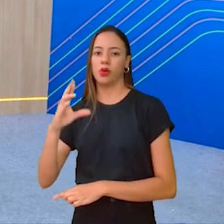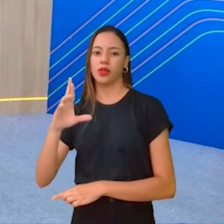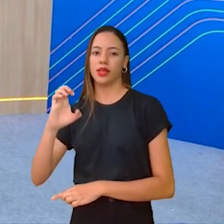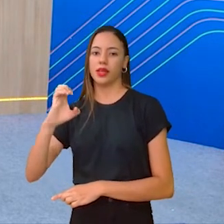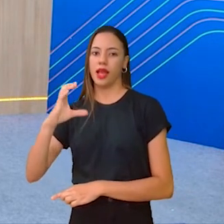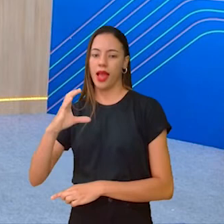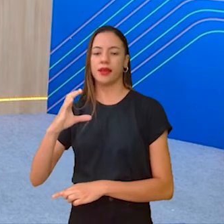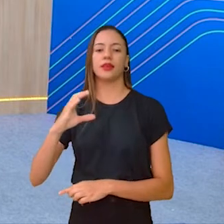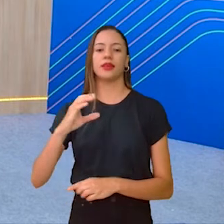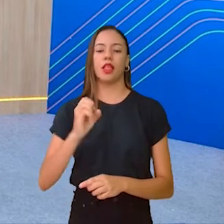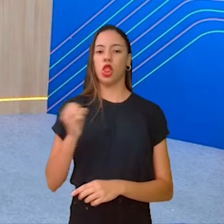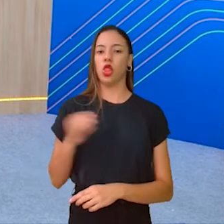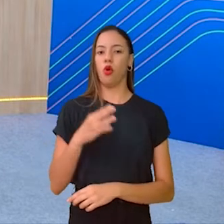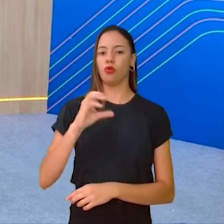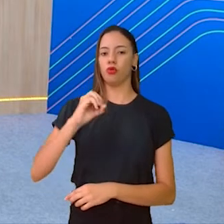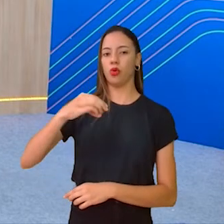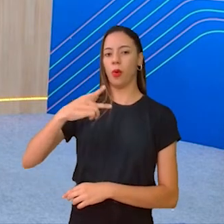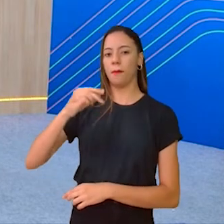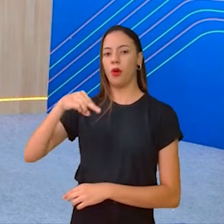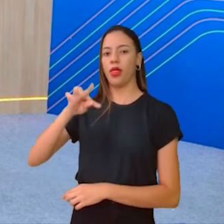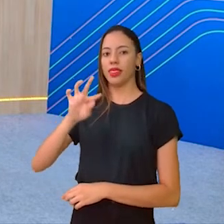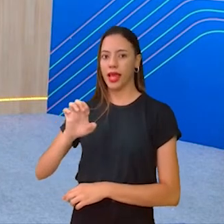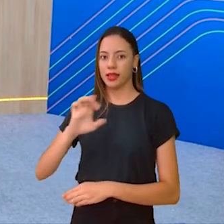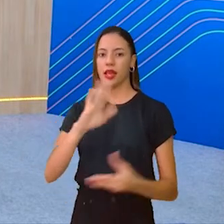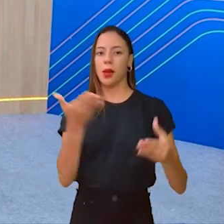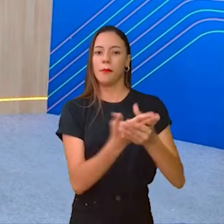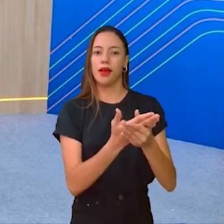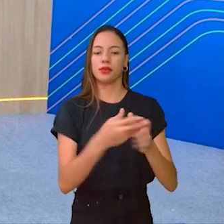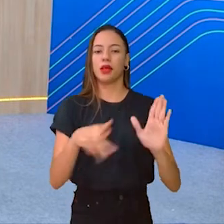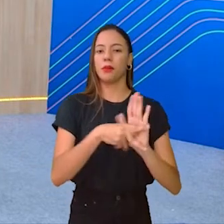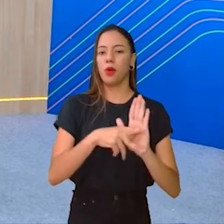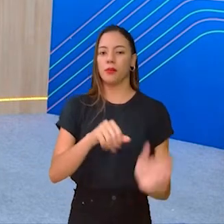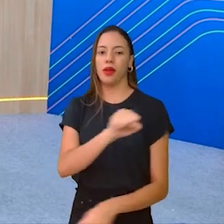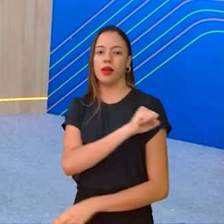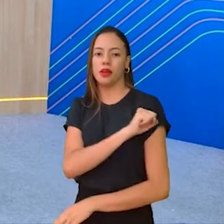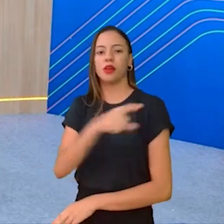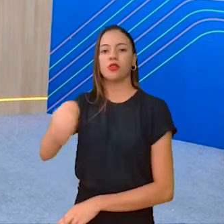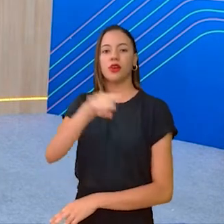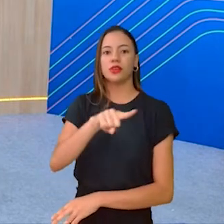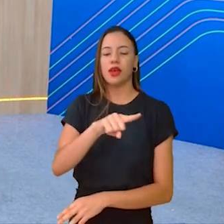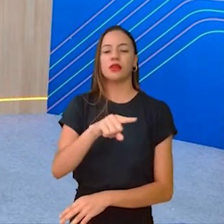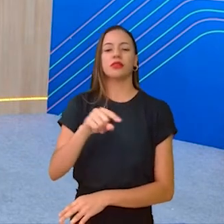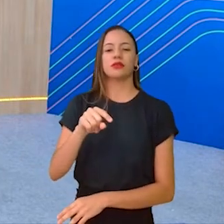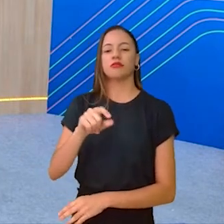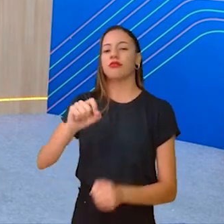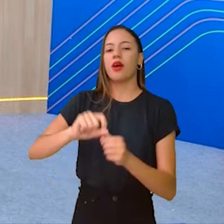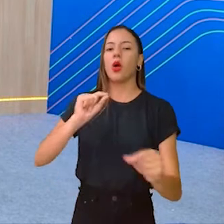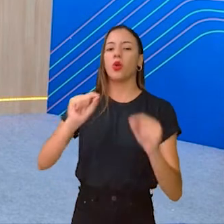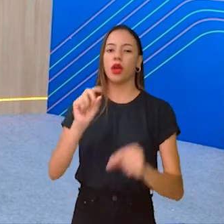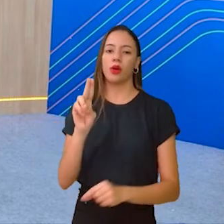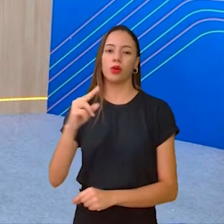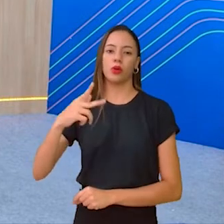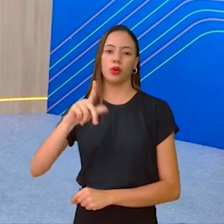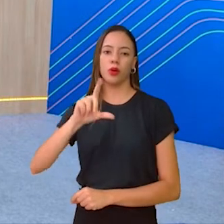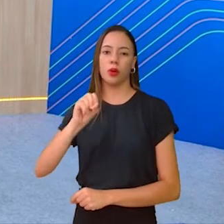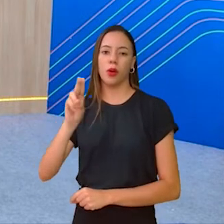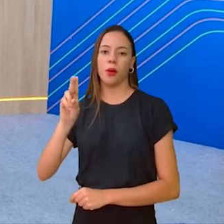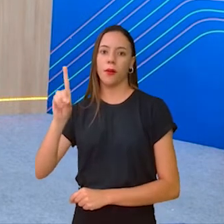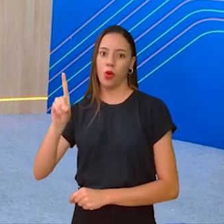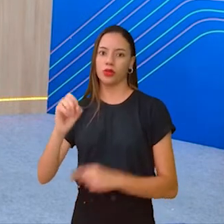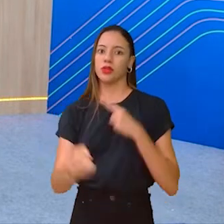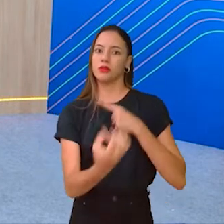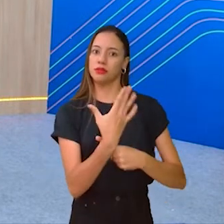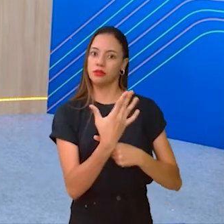de vida, e você acha lá a pasta do 8º ano e faz o upload disso aí, né? Você sobe essa informação para a gente, que a gente recebe e